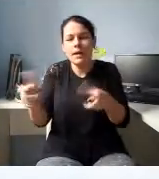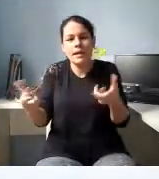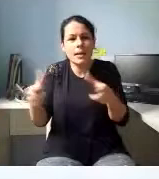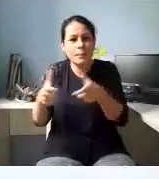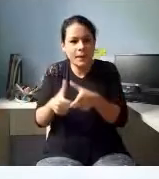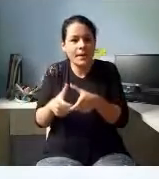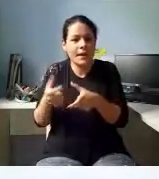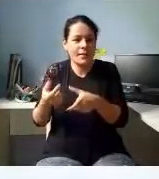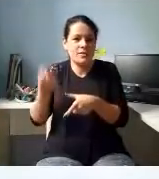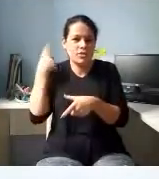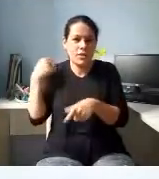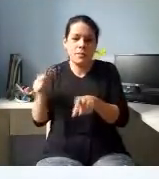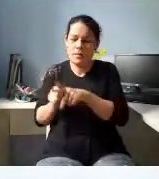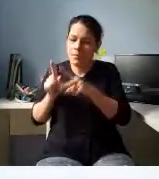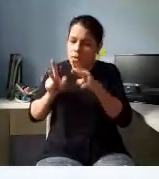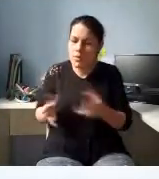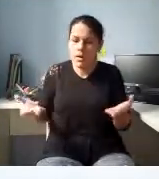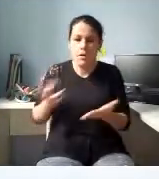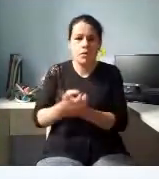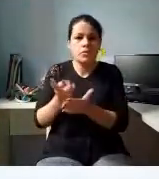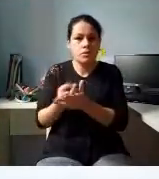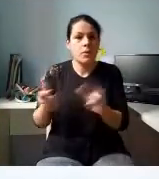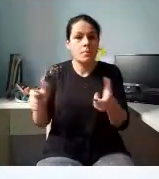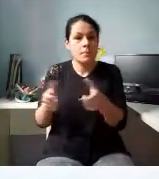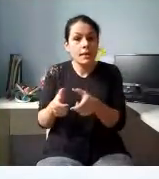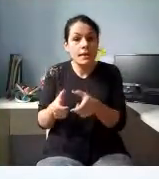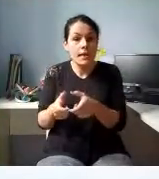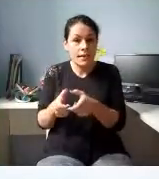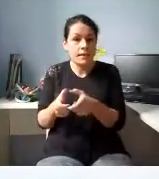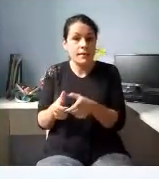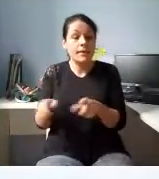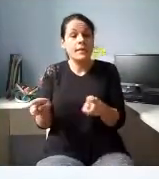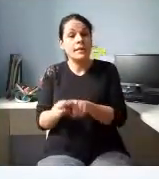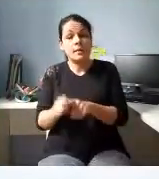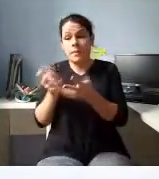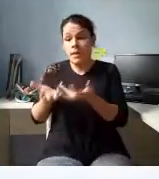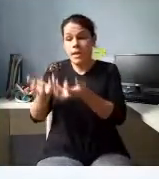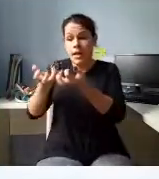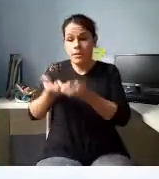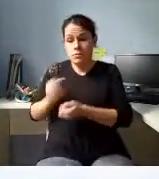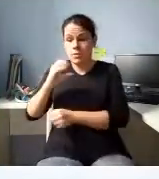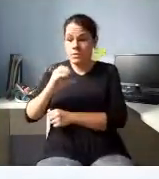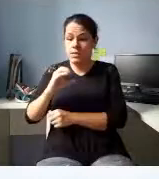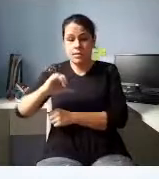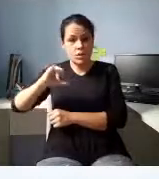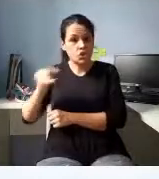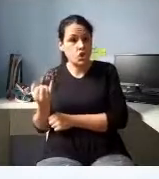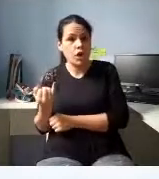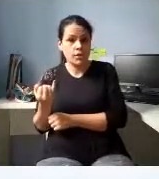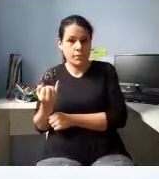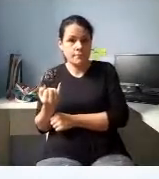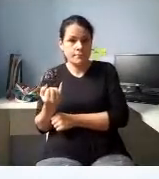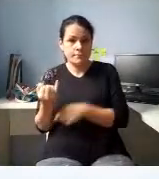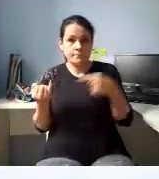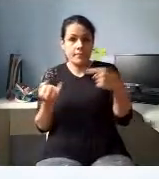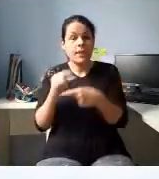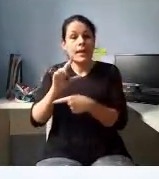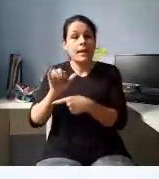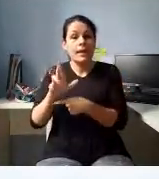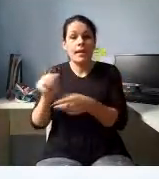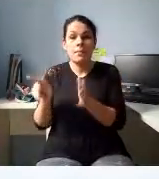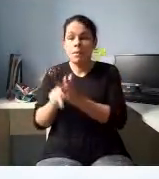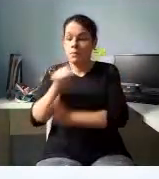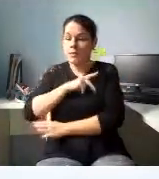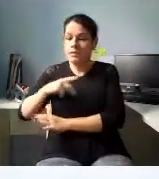época, também um partido relativamente pequeno, e assumiu a CCJ, do qual Arthur Lira foi o presidente da CCJ